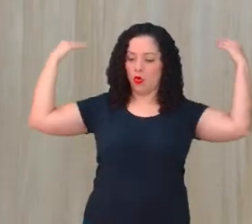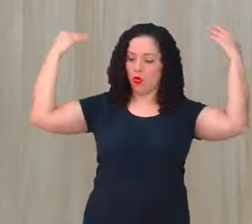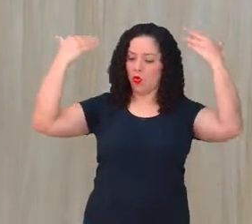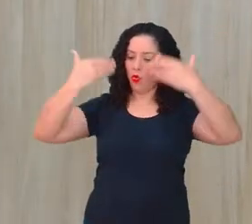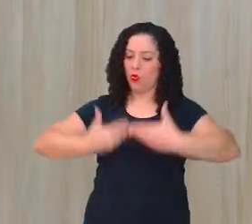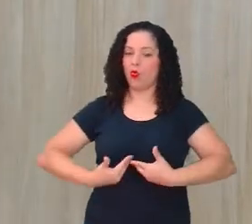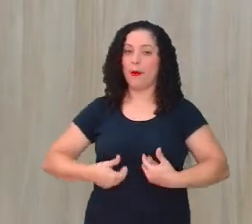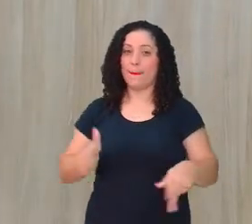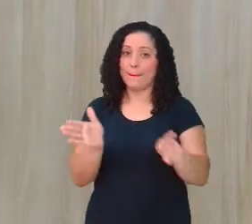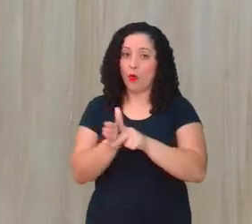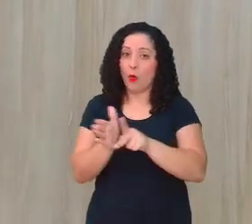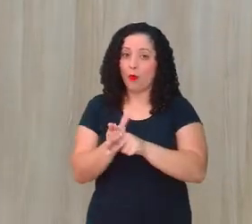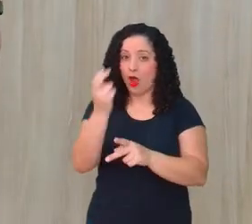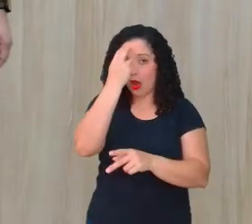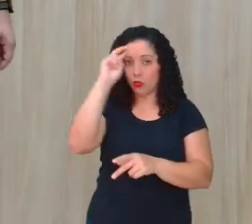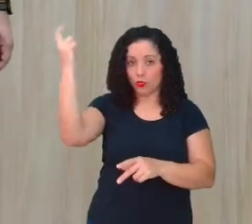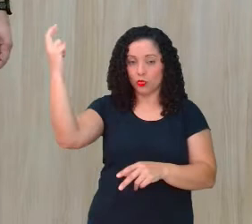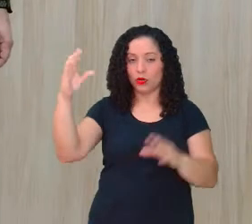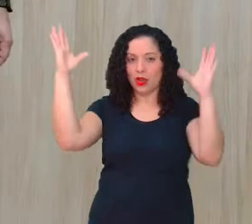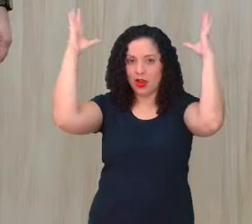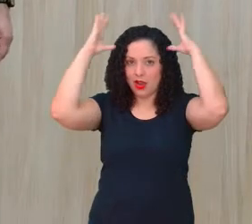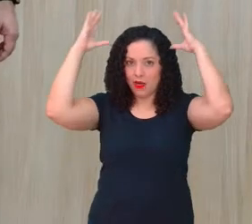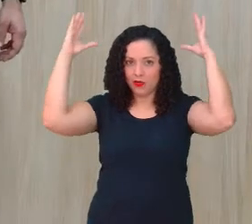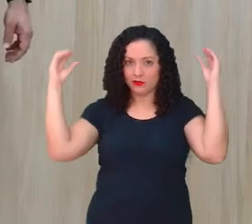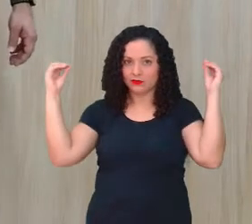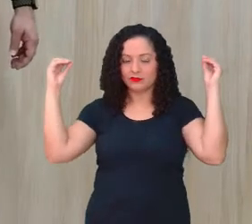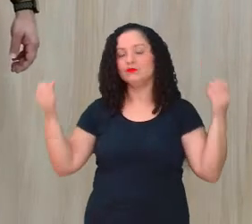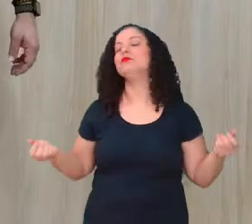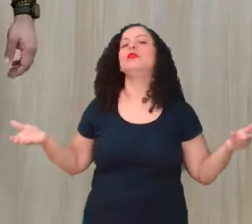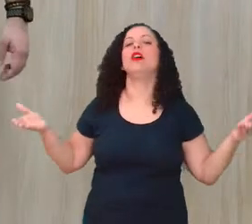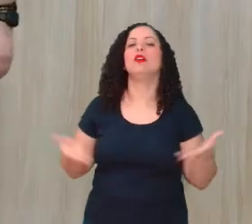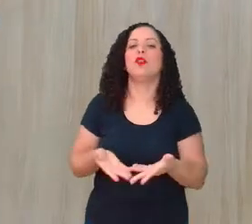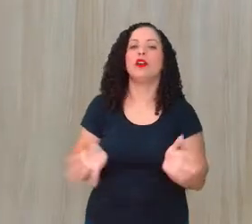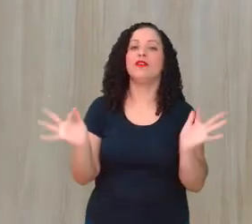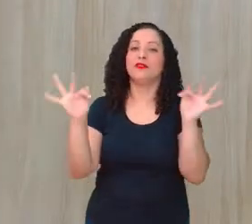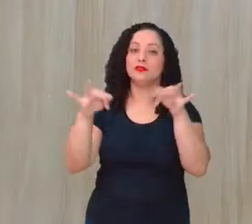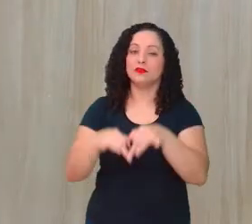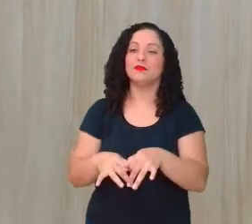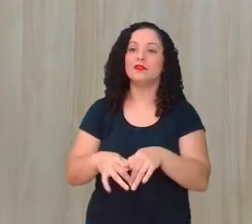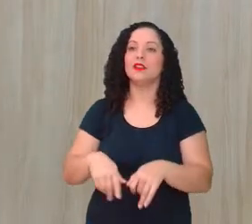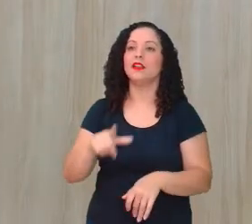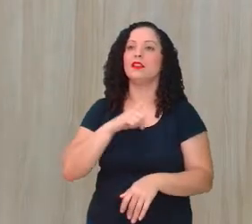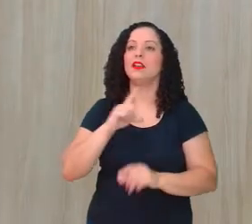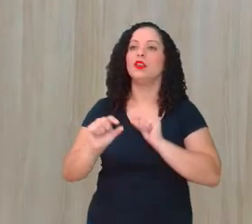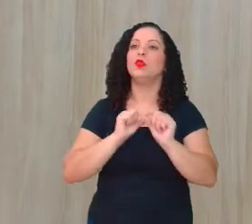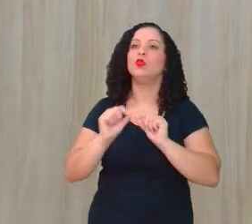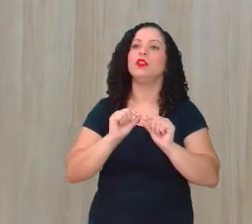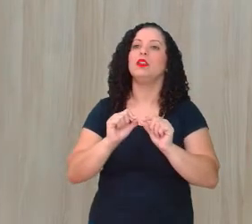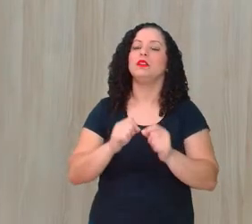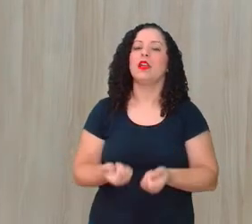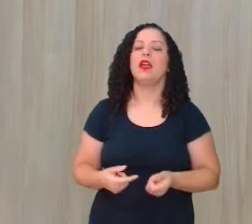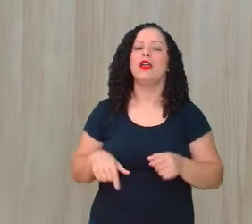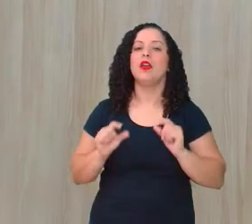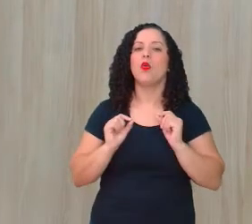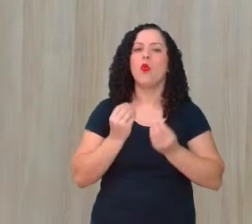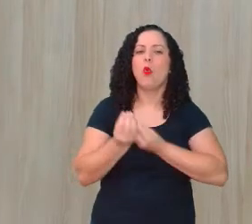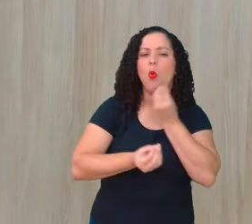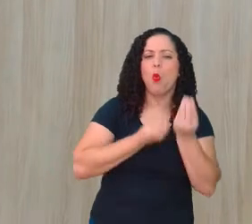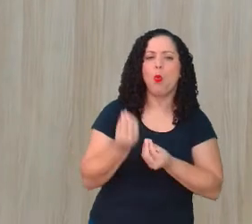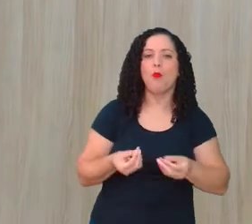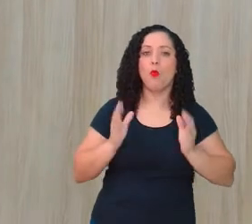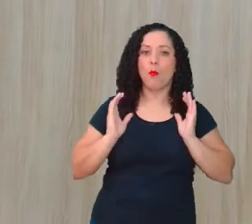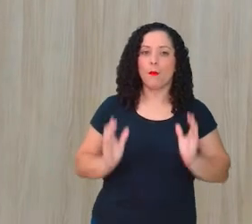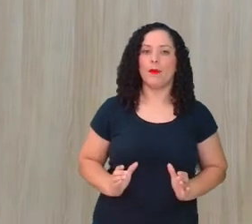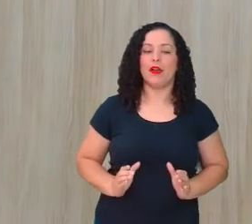elementos calvinistas. E nesse sentido, para a gente finalizar, a gente vai ter a reação da Igreja Católica, né,